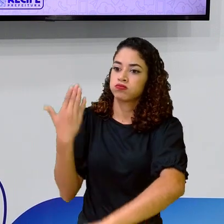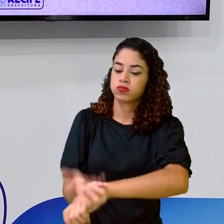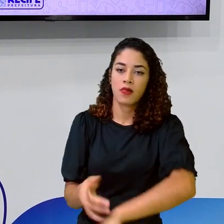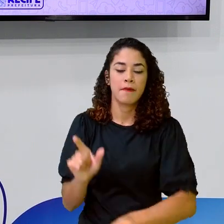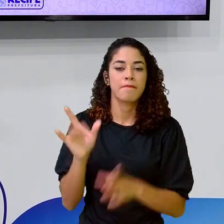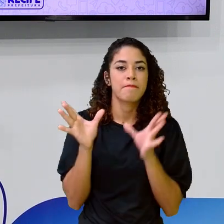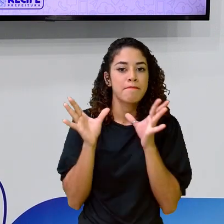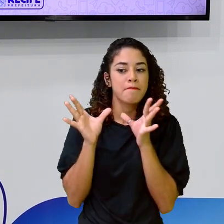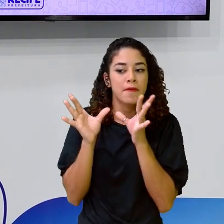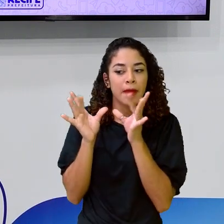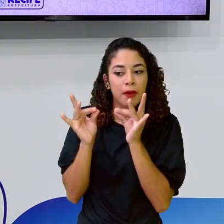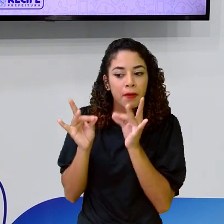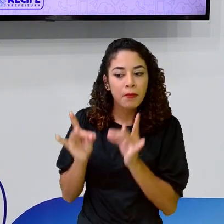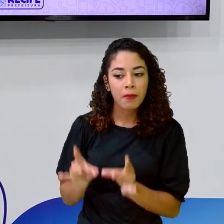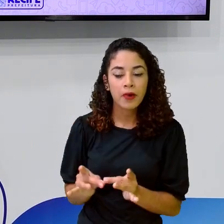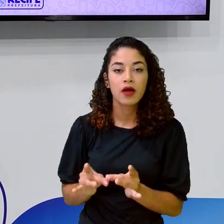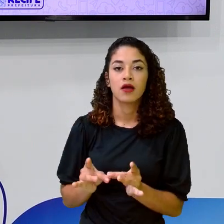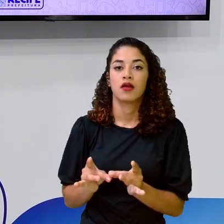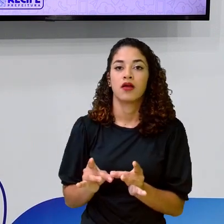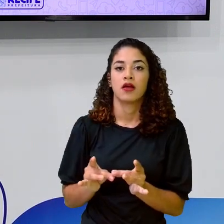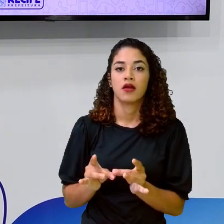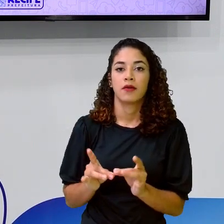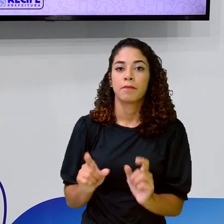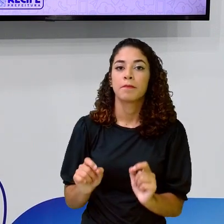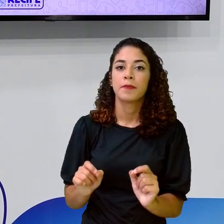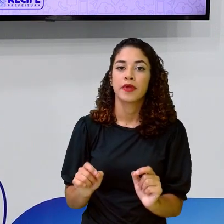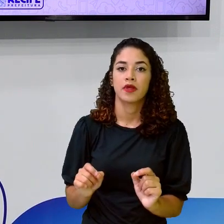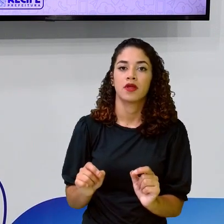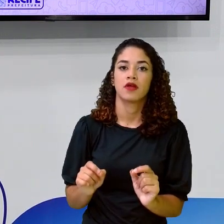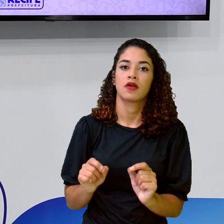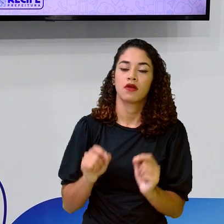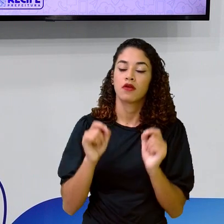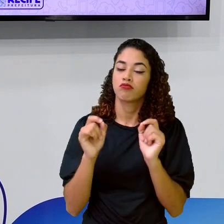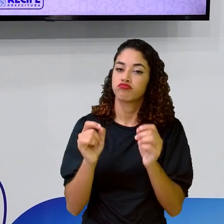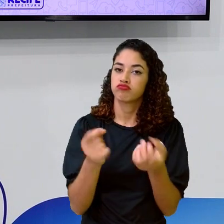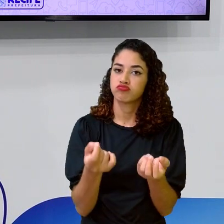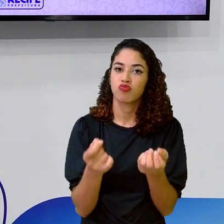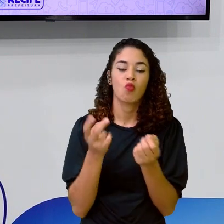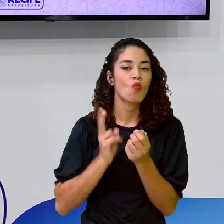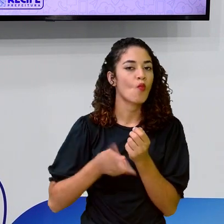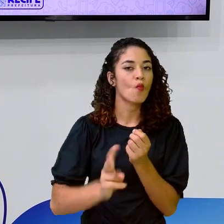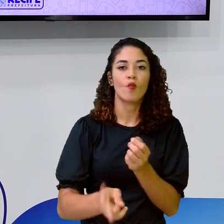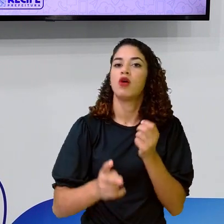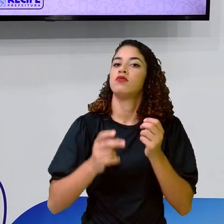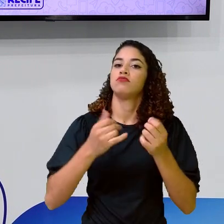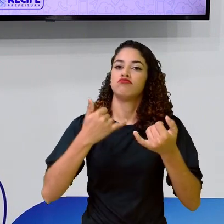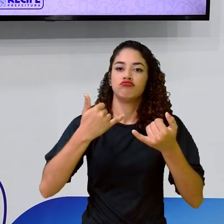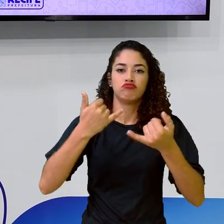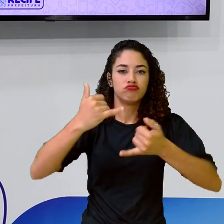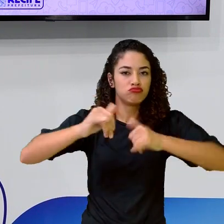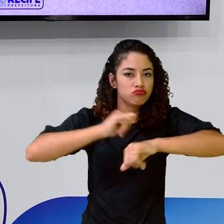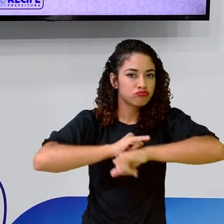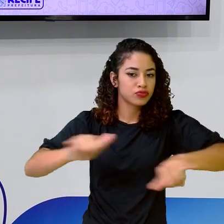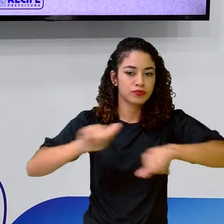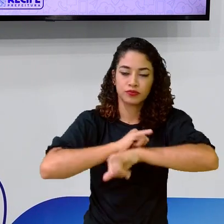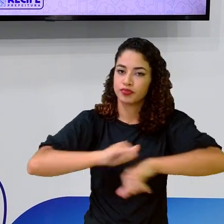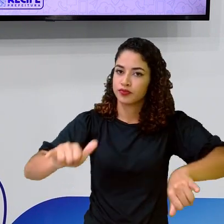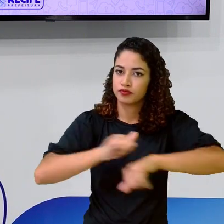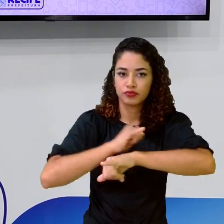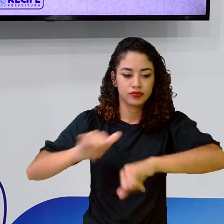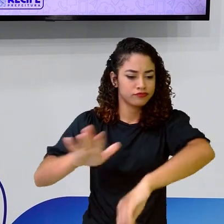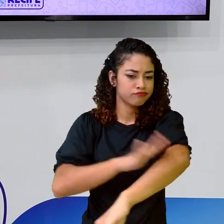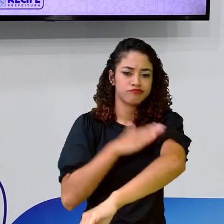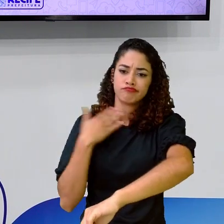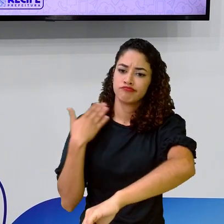ele existe para isso, para passar o dia inteiro, conectado, a passar informações, transmitir, as